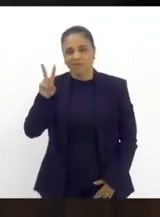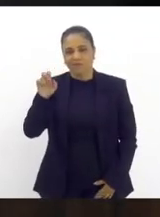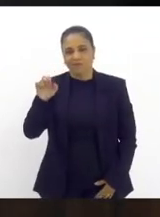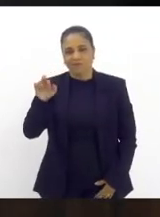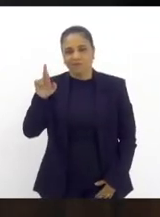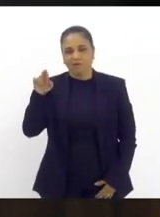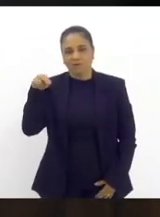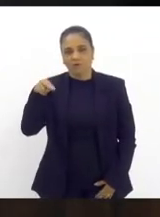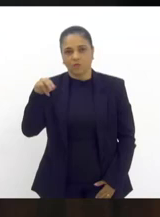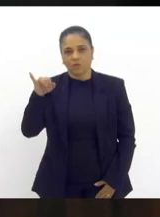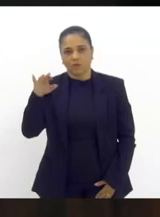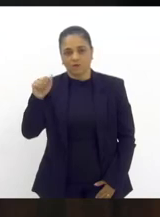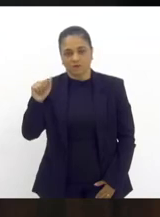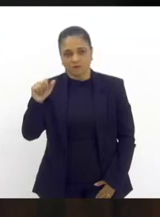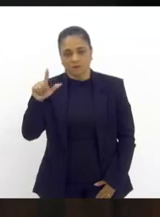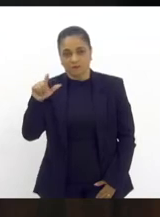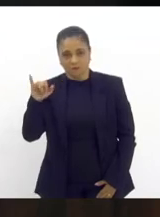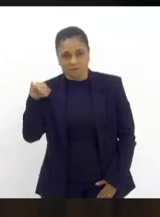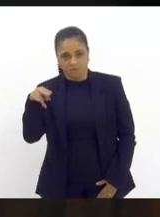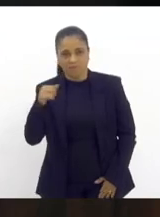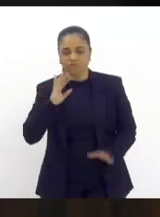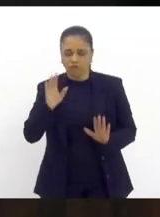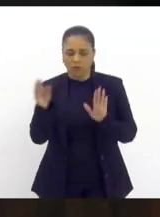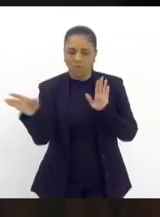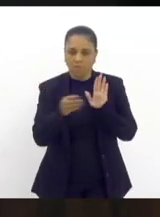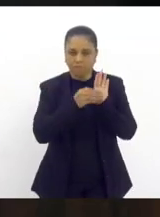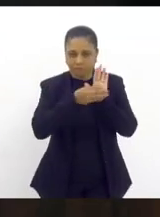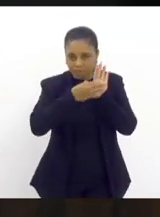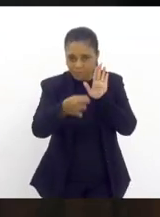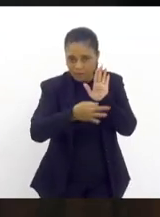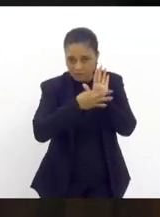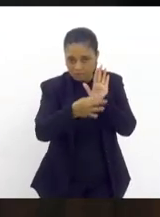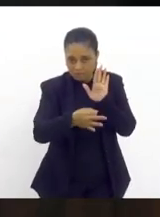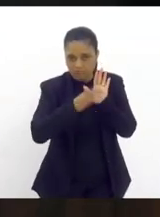já deu já deu parecer dela